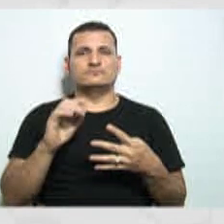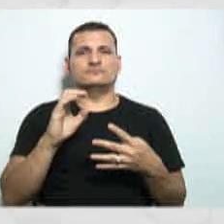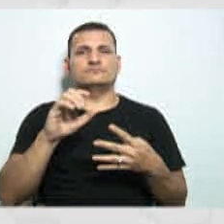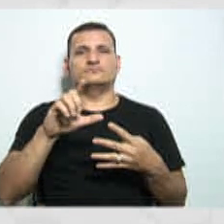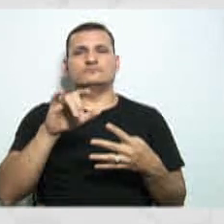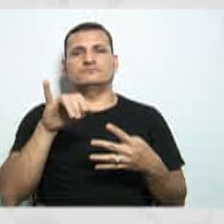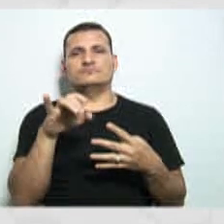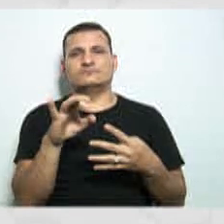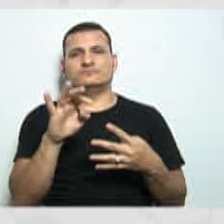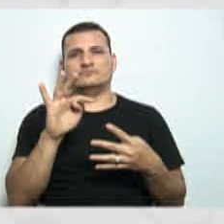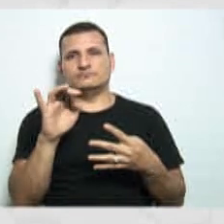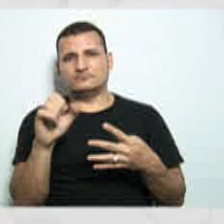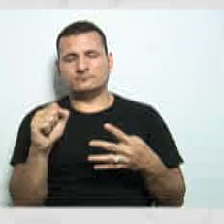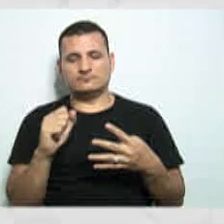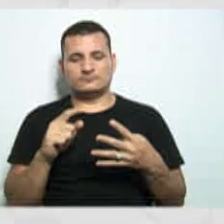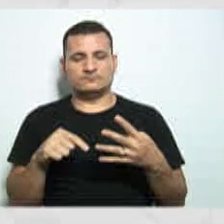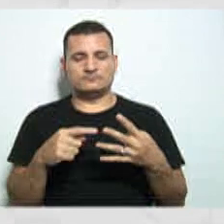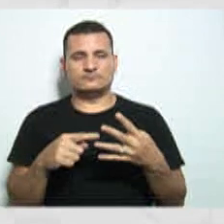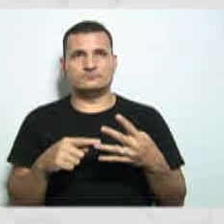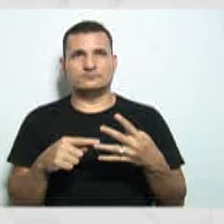clientes,